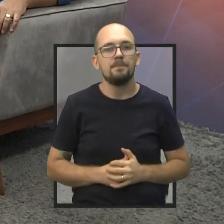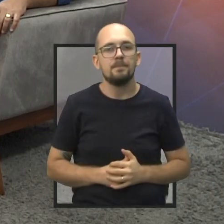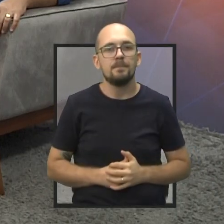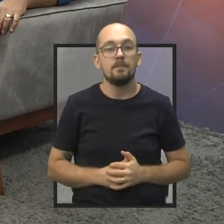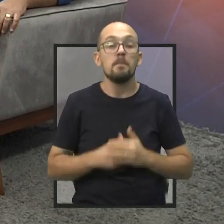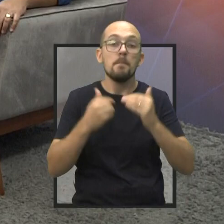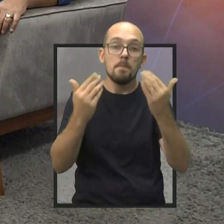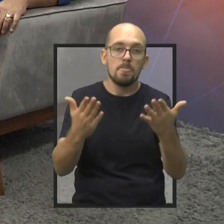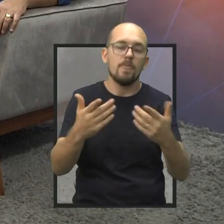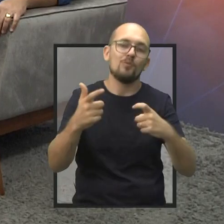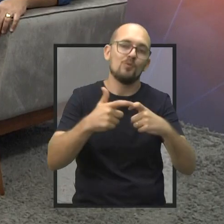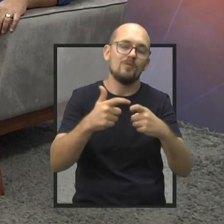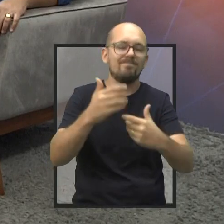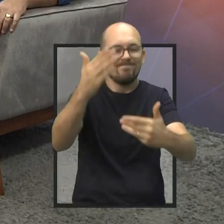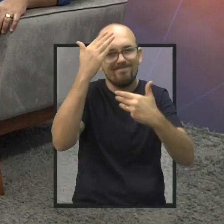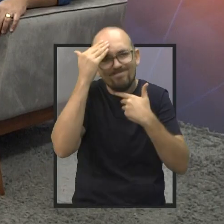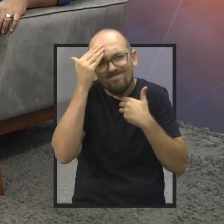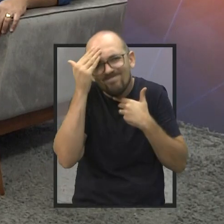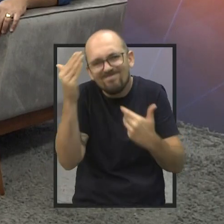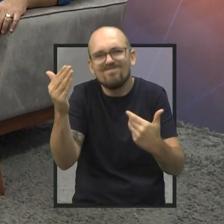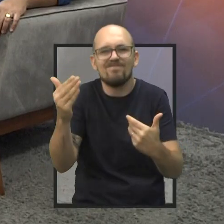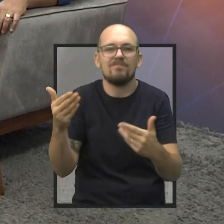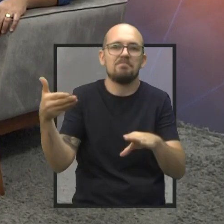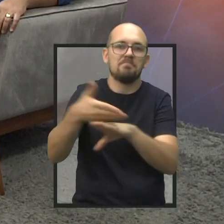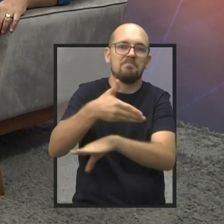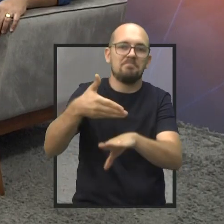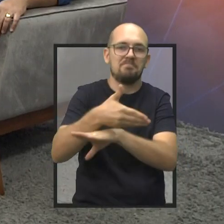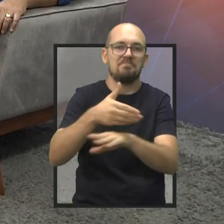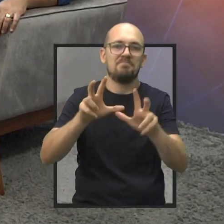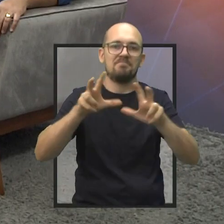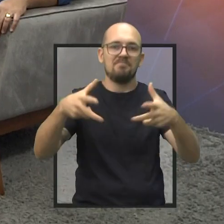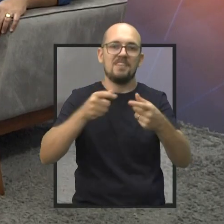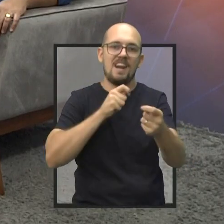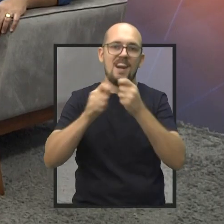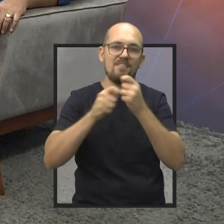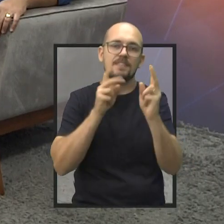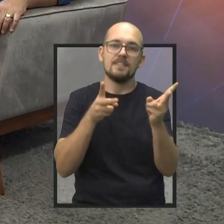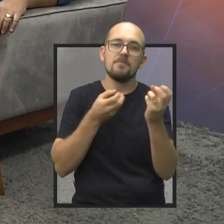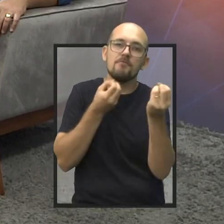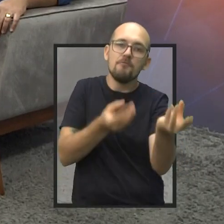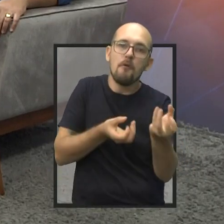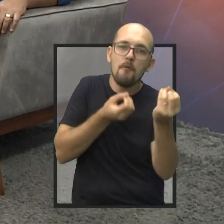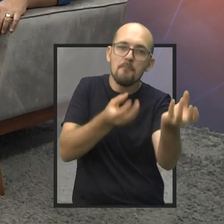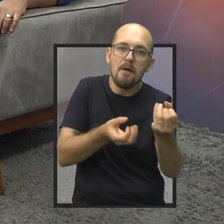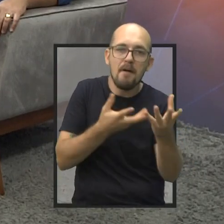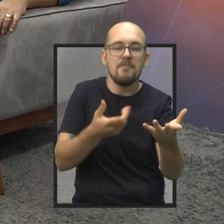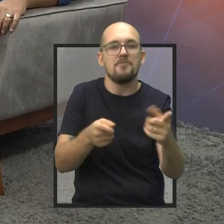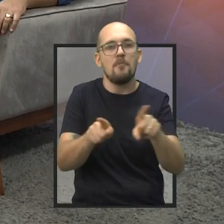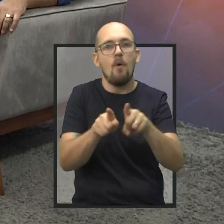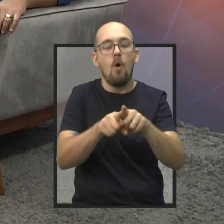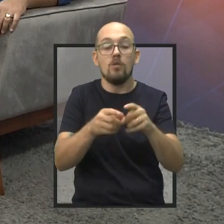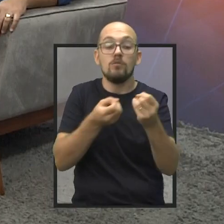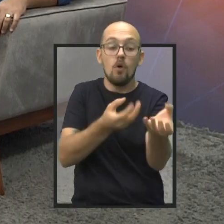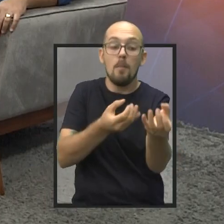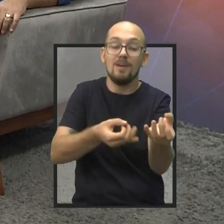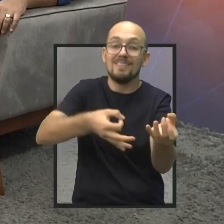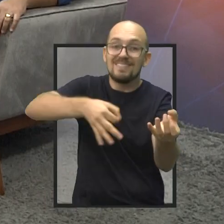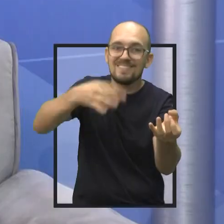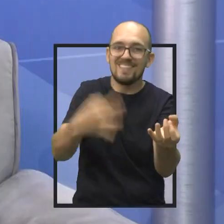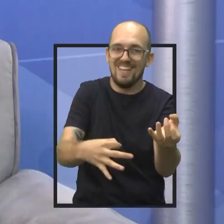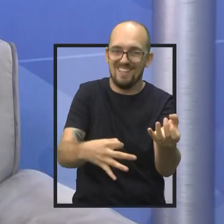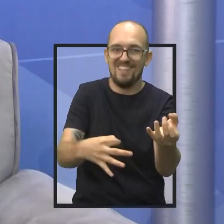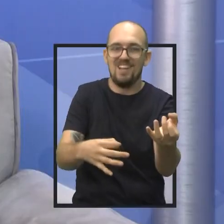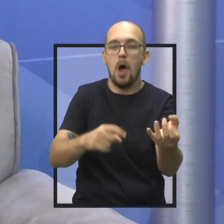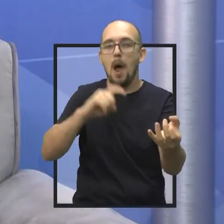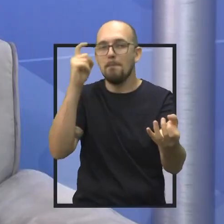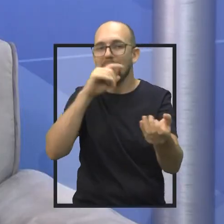agradecer imensamente a sua participação aqui no Câmara Entrevista, sempre trazendo muita informação correta, né? Pra